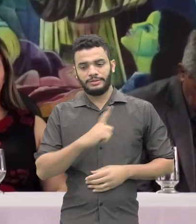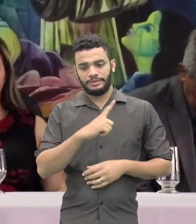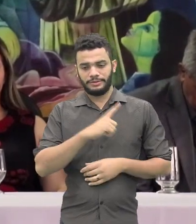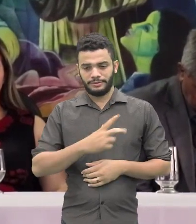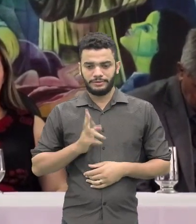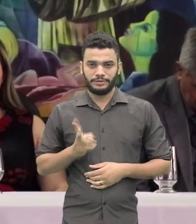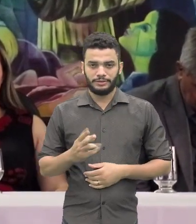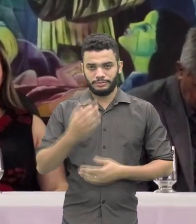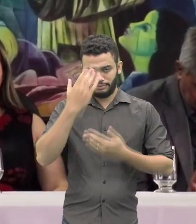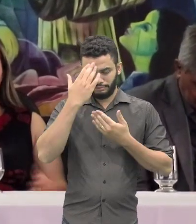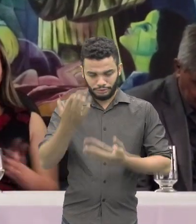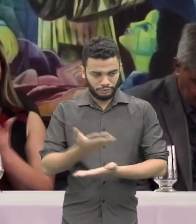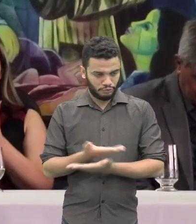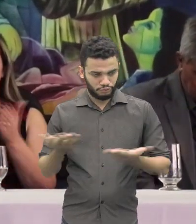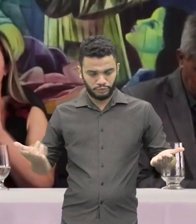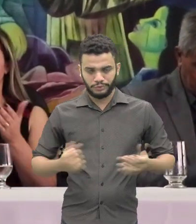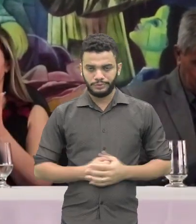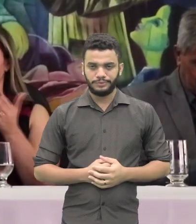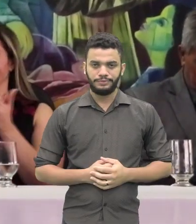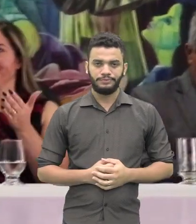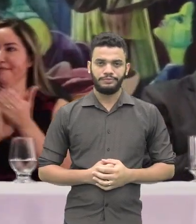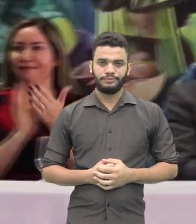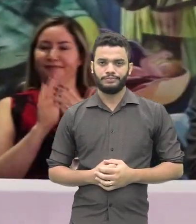adolescentes um abraço bom dia